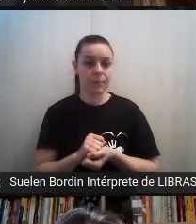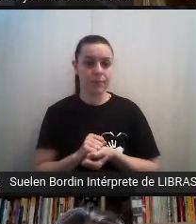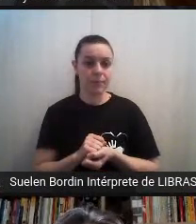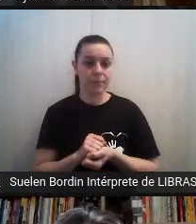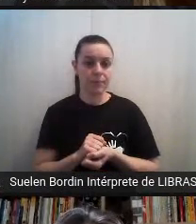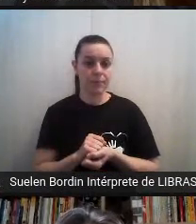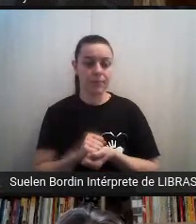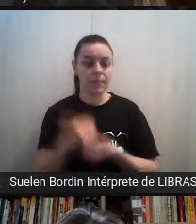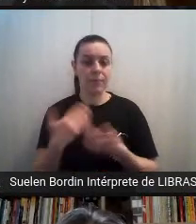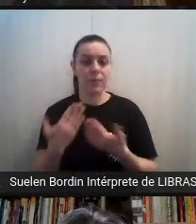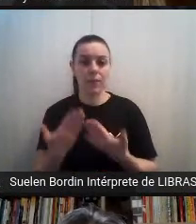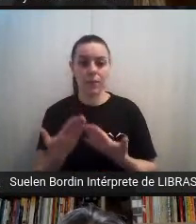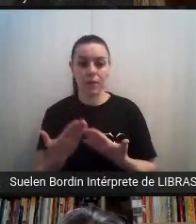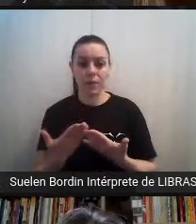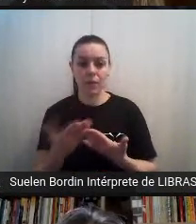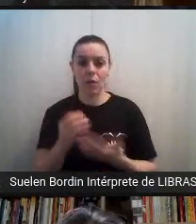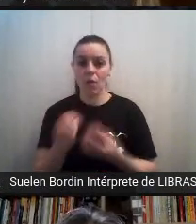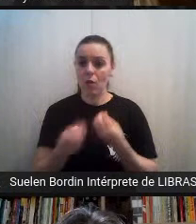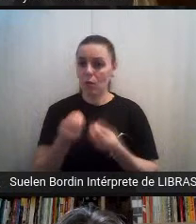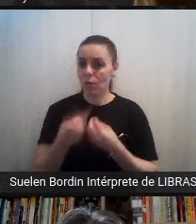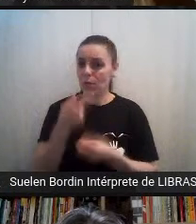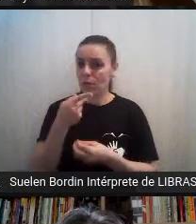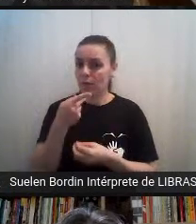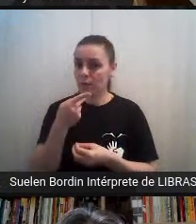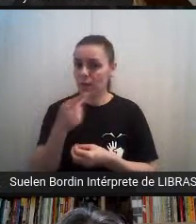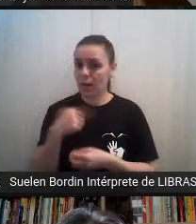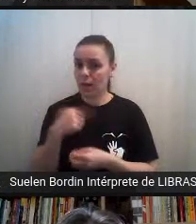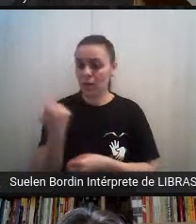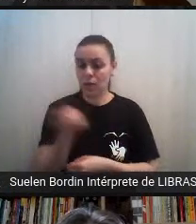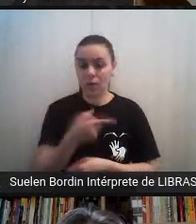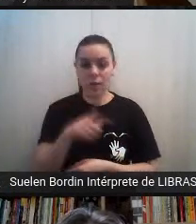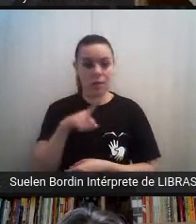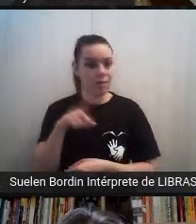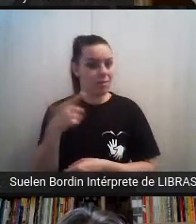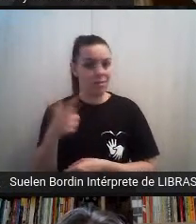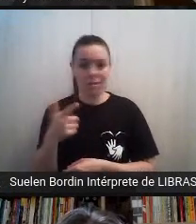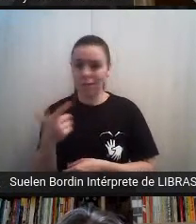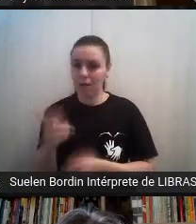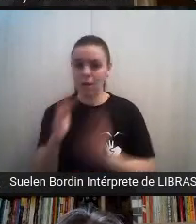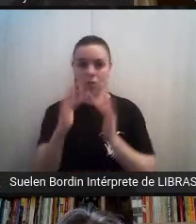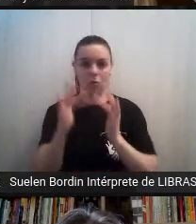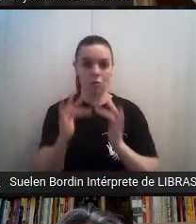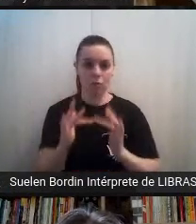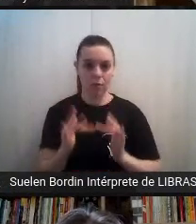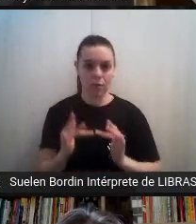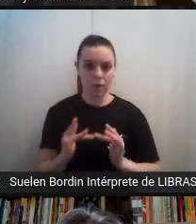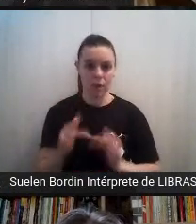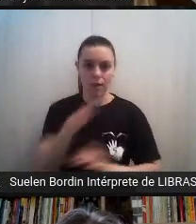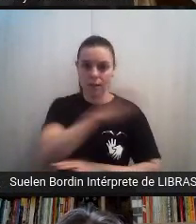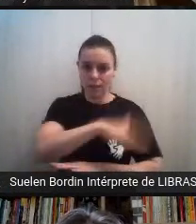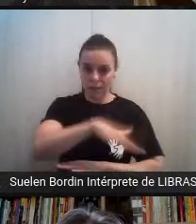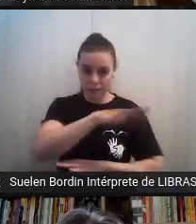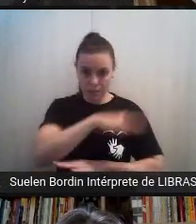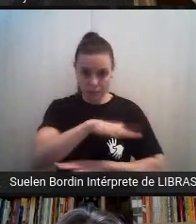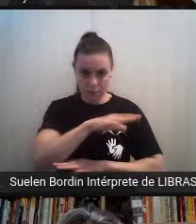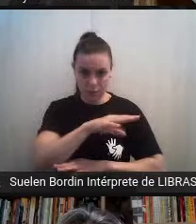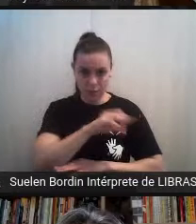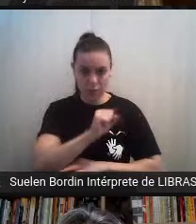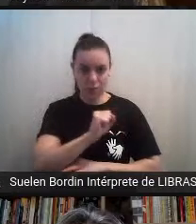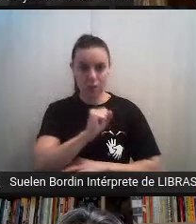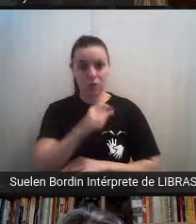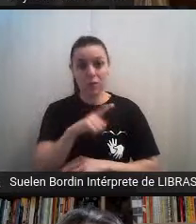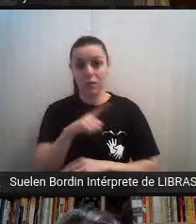Então, como eu disse, né, por a gente não ter muito contato, né, na minha região e não ter muito